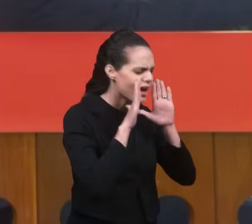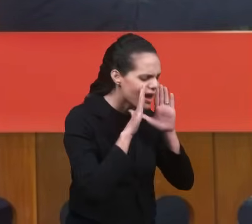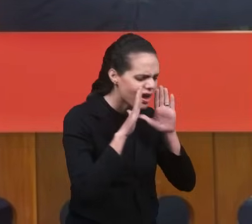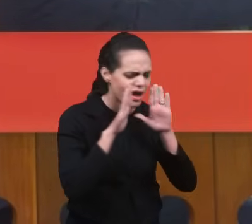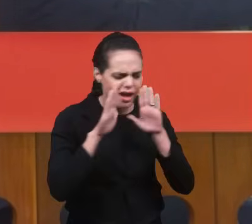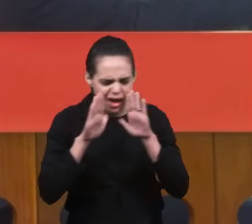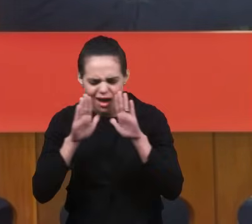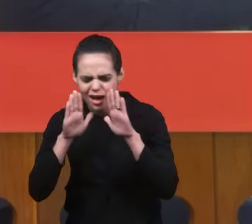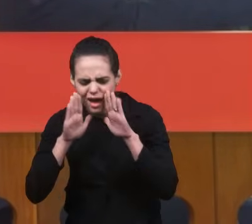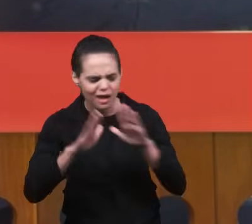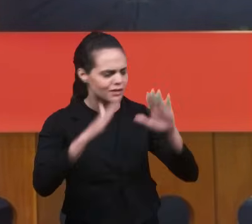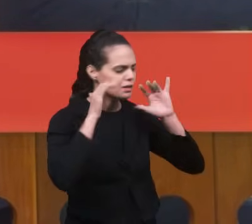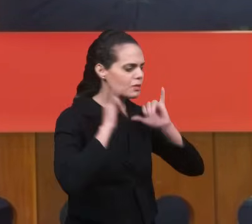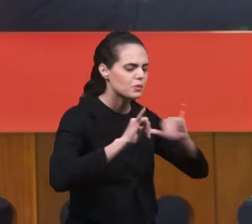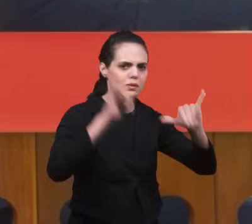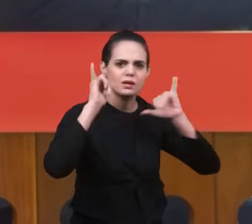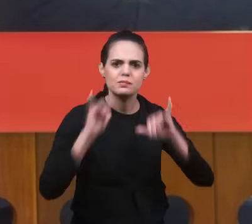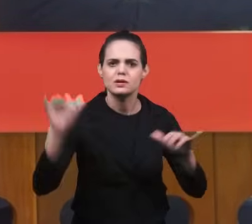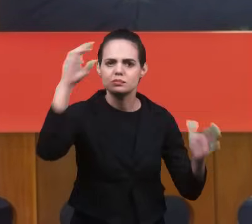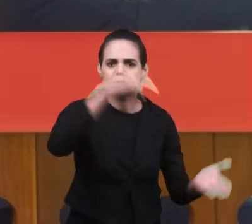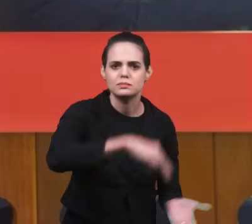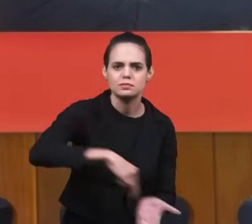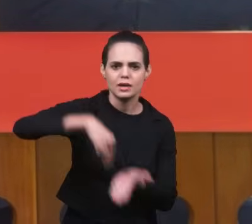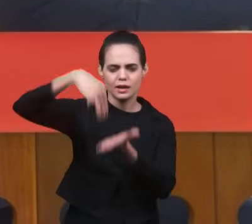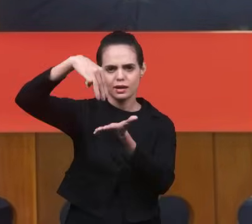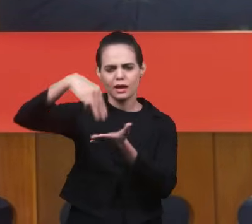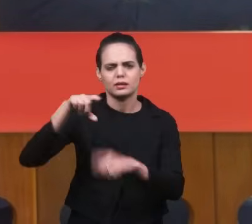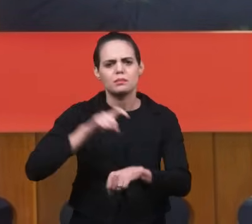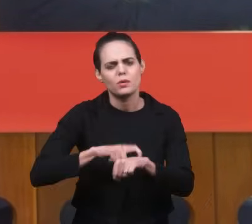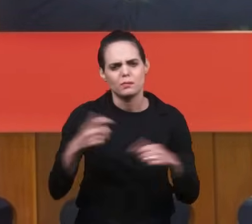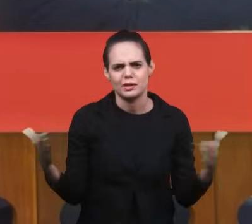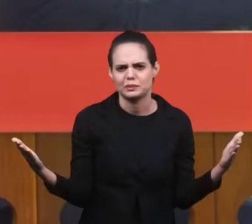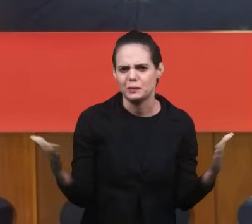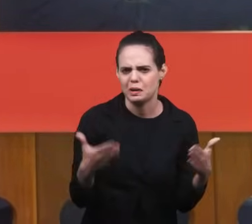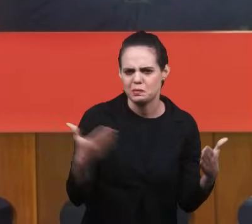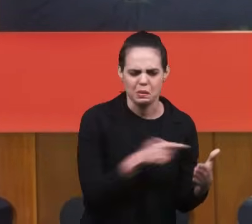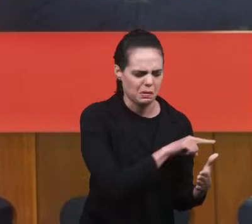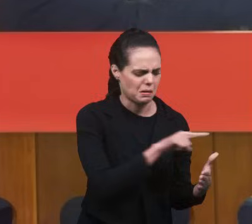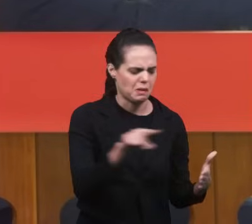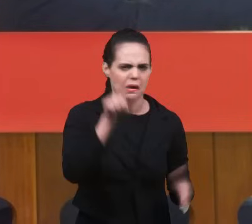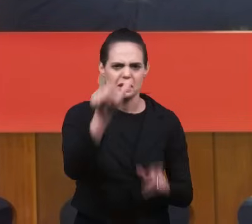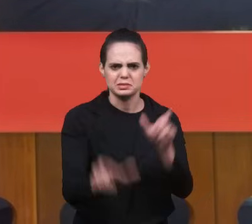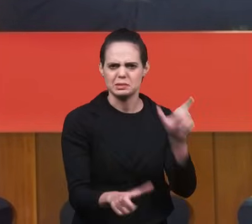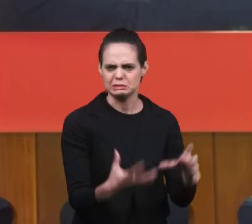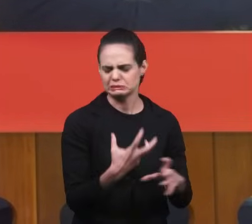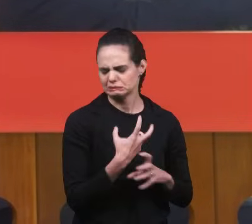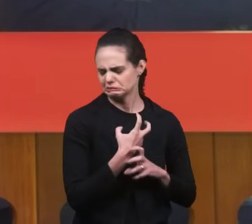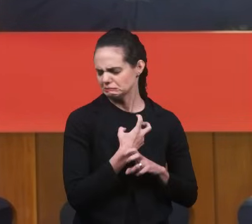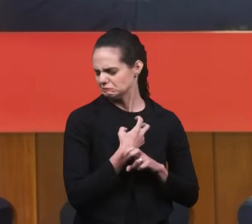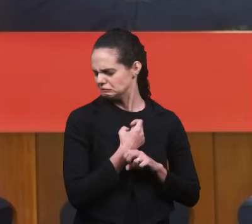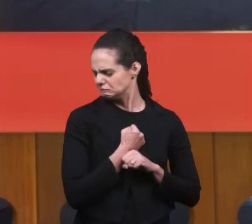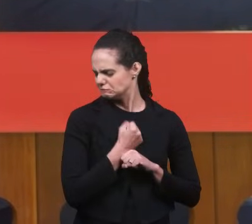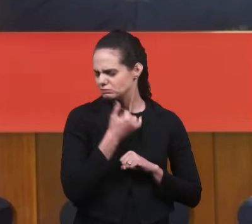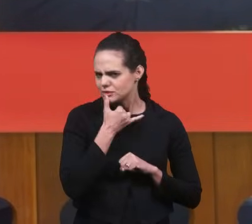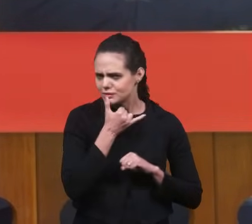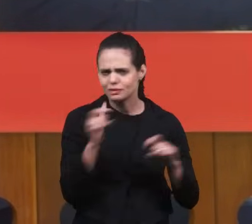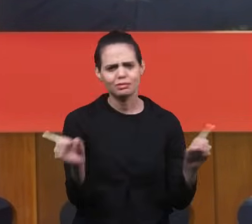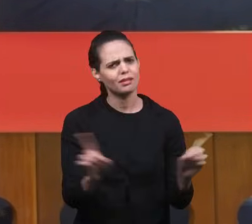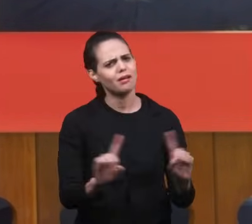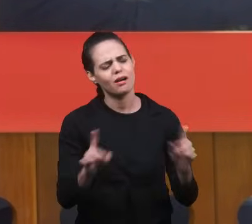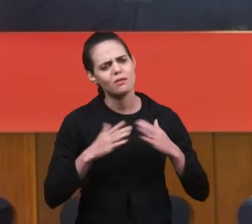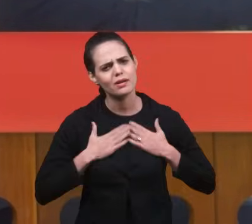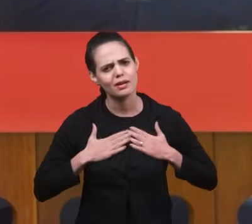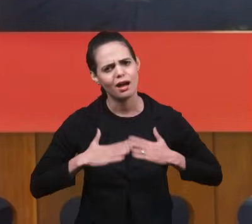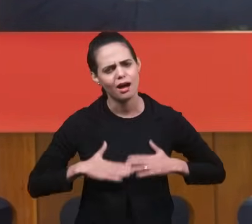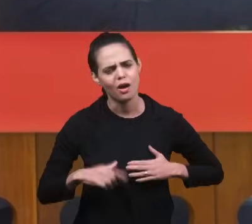Esse momento não é para oprimir ninguém, que as pessoas vão ficar, eu acho que tem que ser assim, não, aqui, já falei uma vez,